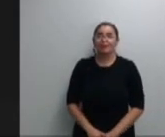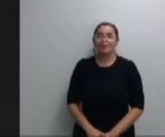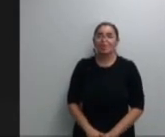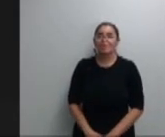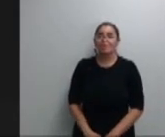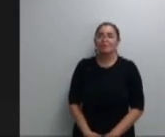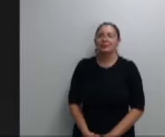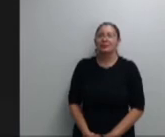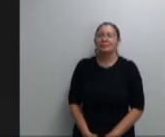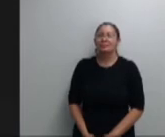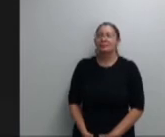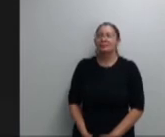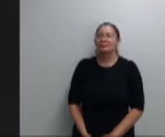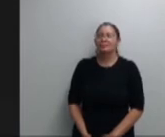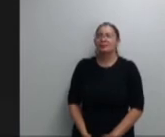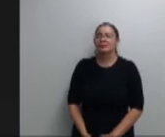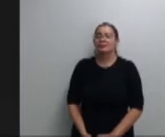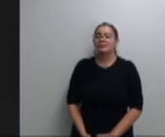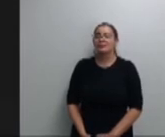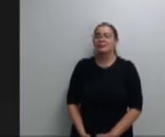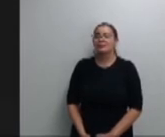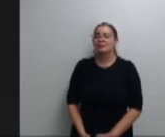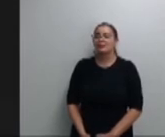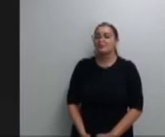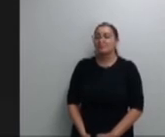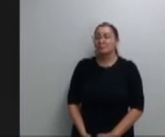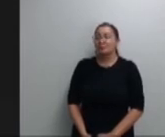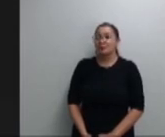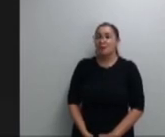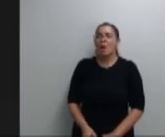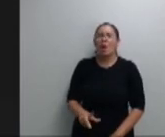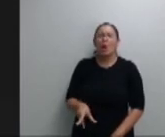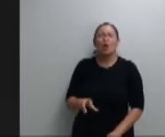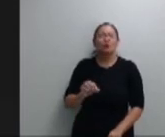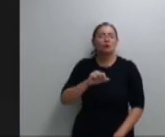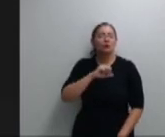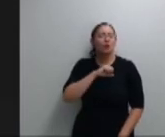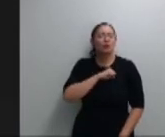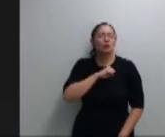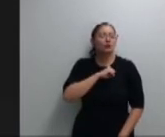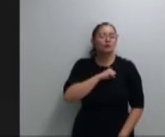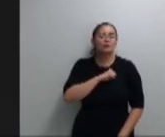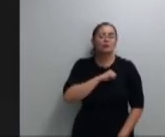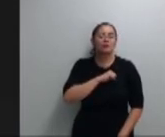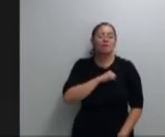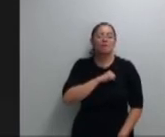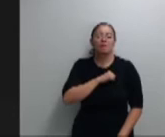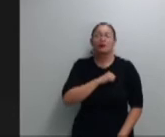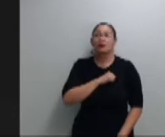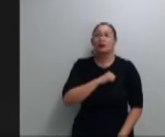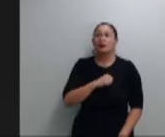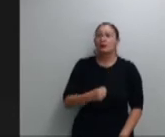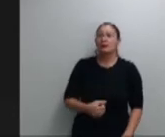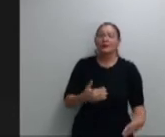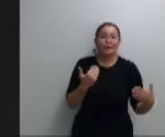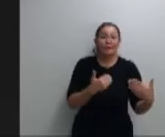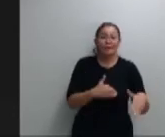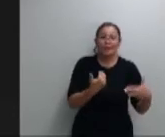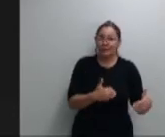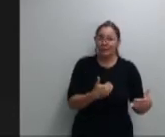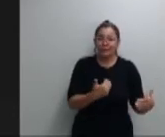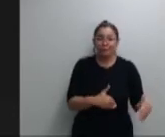rígida, cúmpito dos títulos obtidos até a data da apresentação do certame